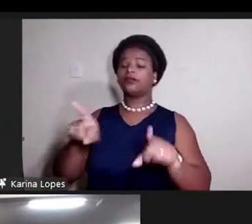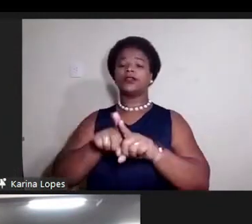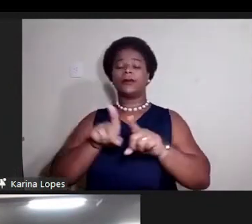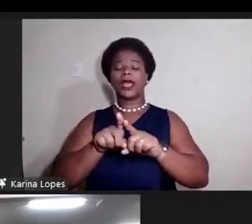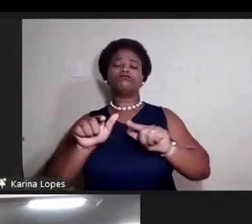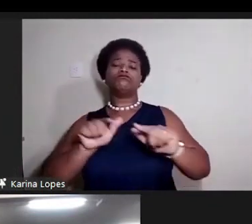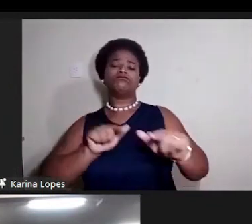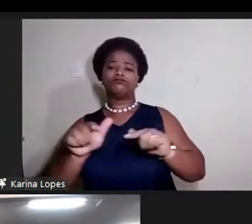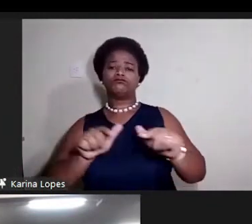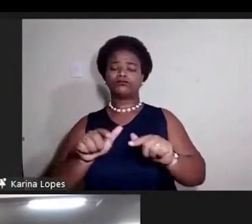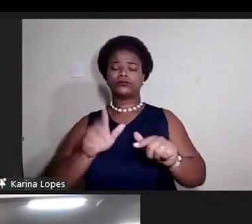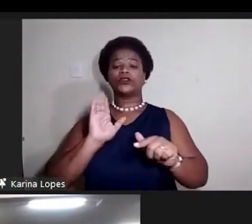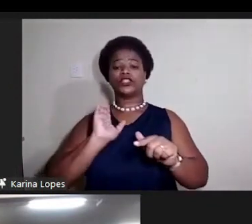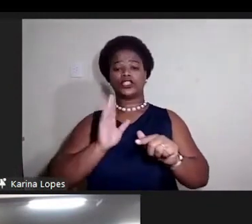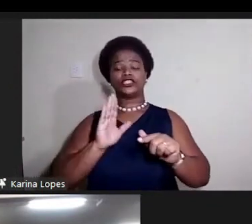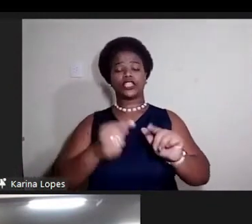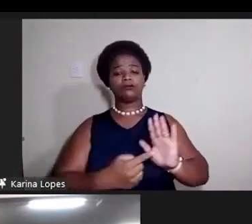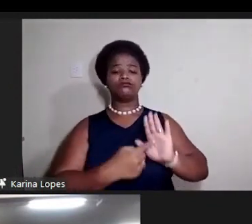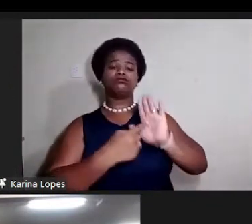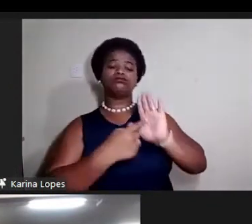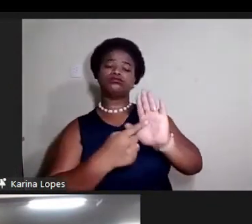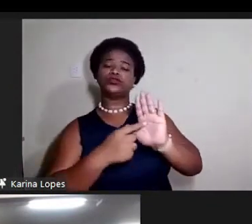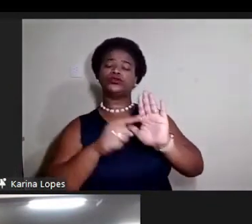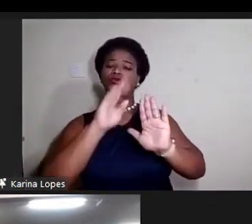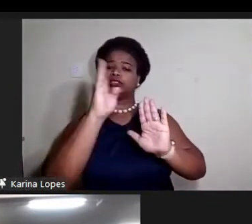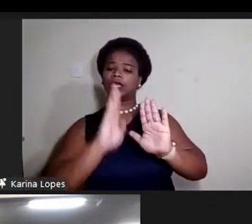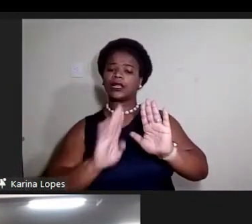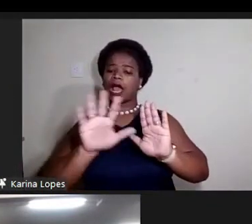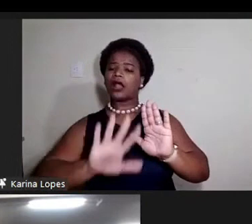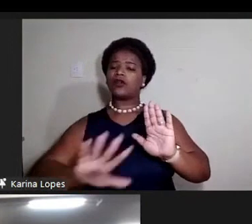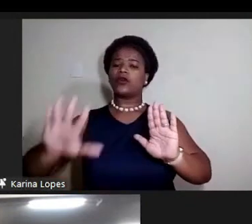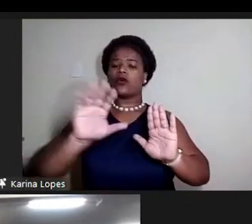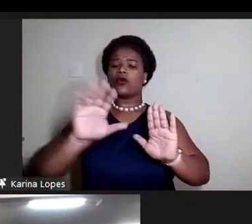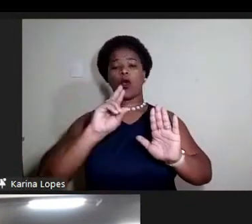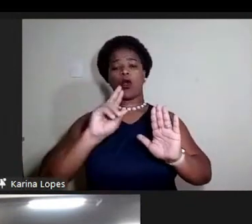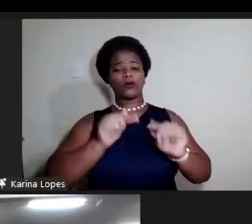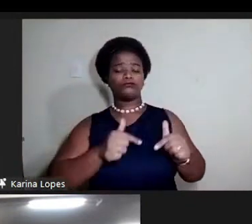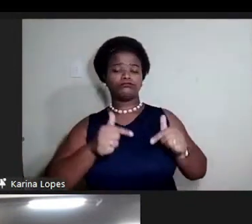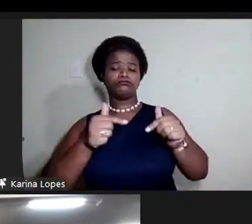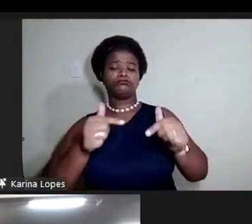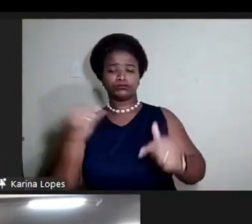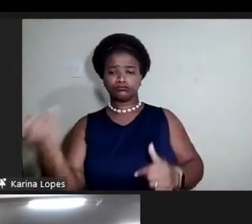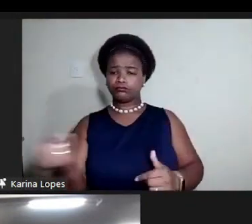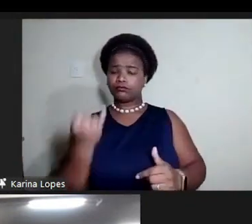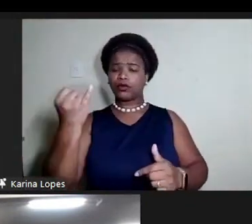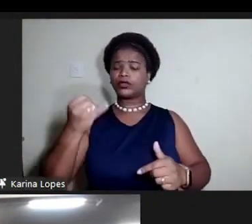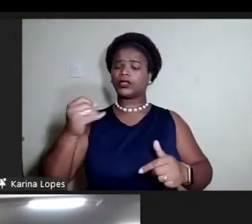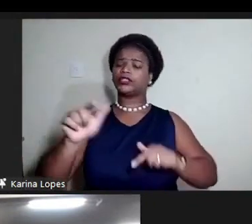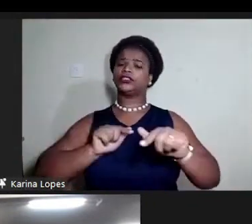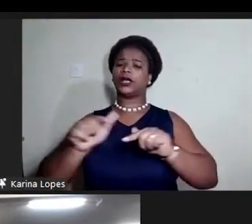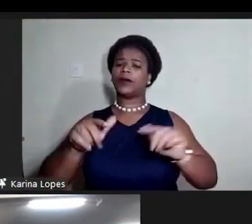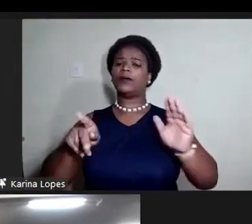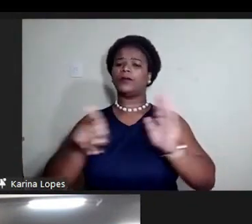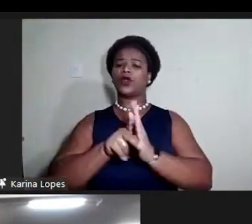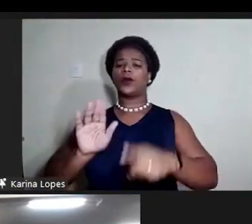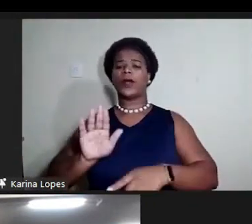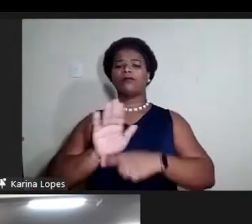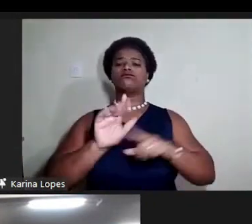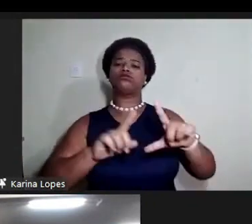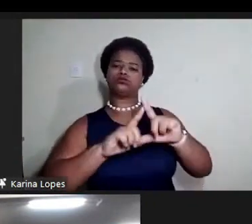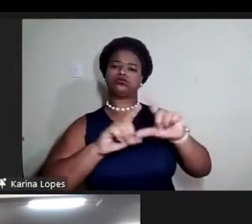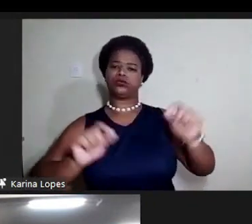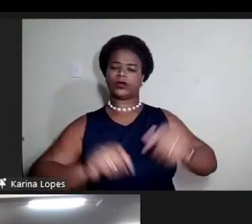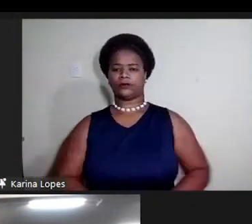no cenário nacional ou que tenham prestado relevantes serviços para a Universidade Federal de Juiz de Fora. De